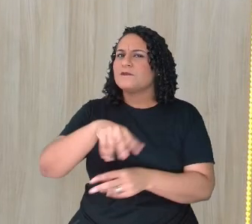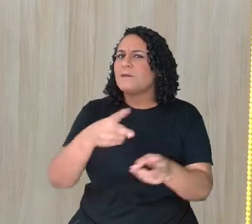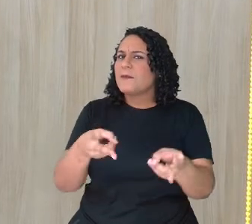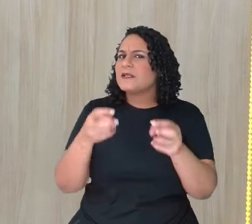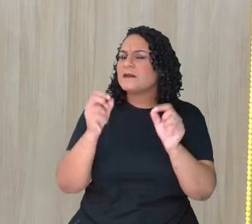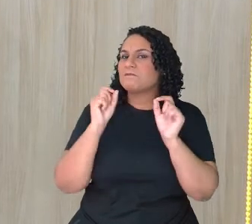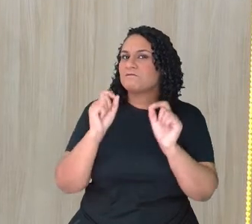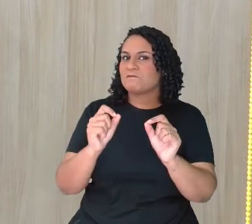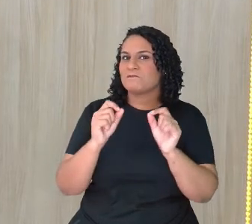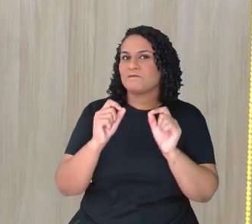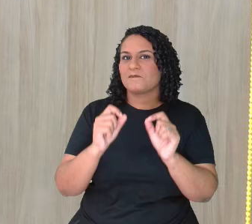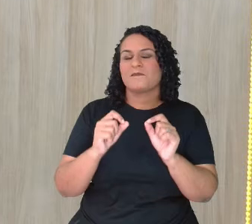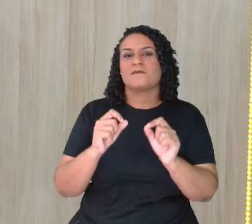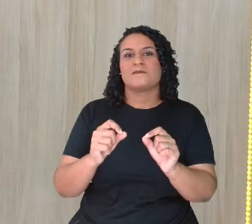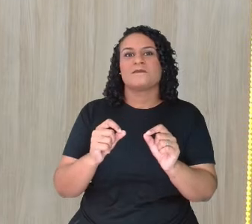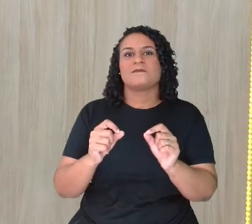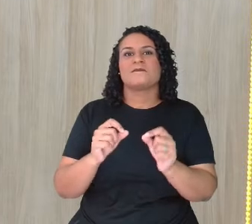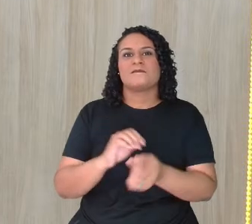sobre